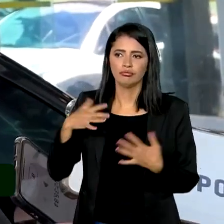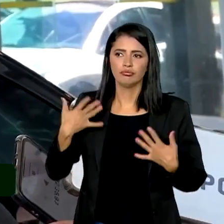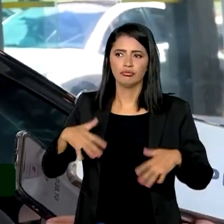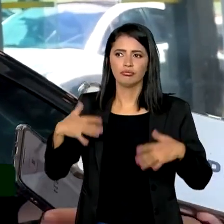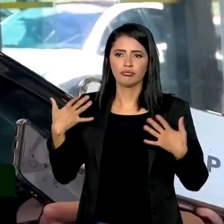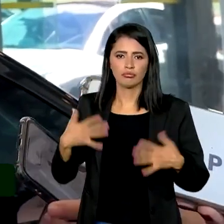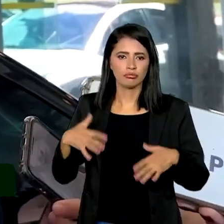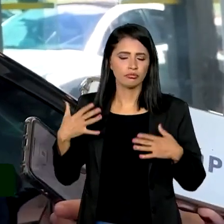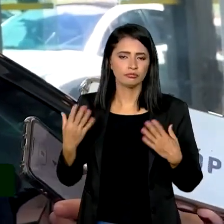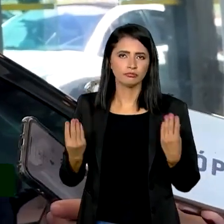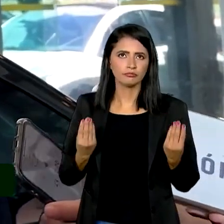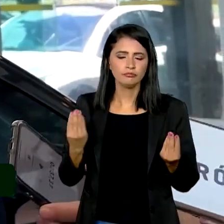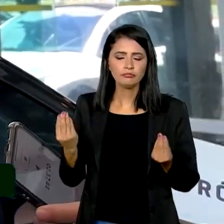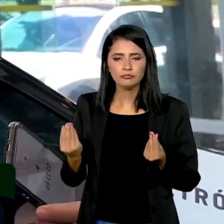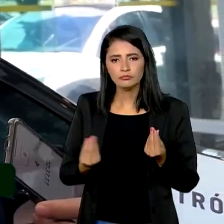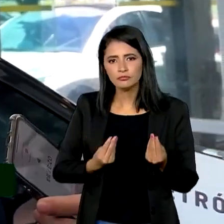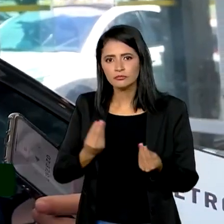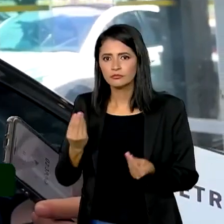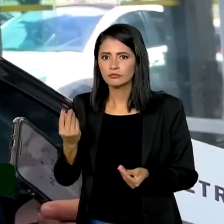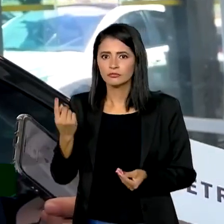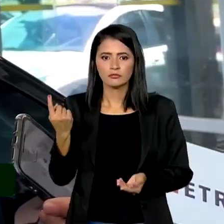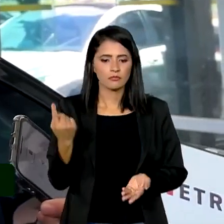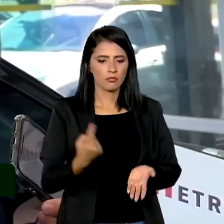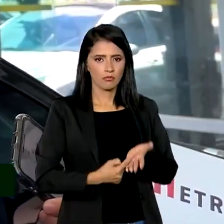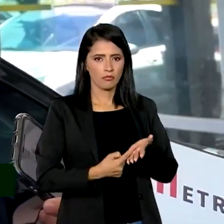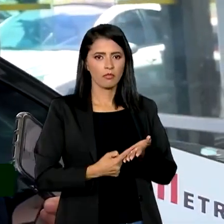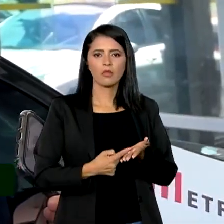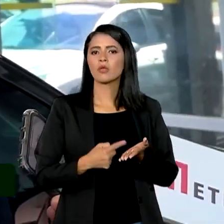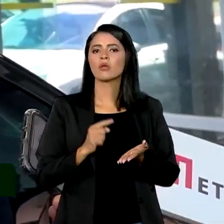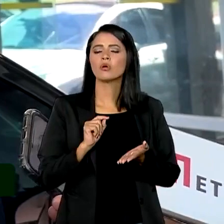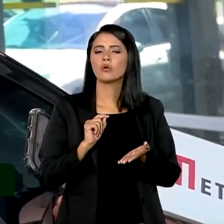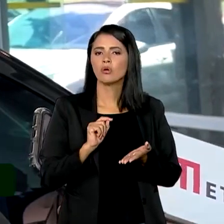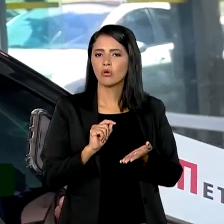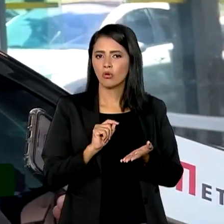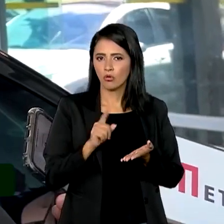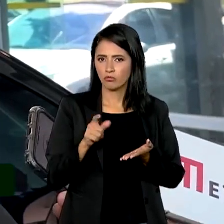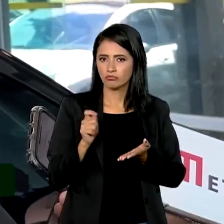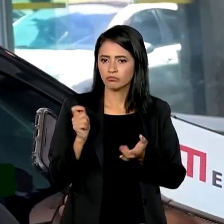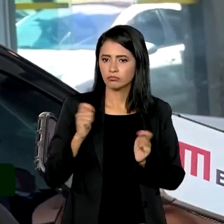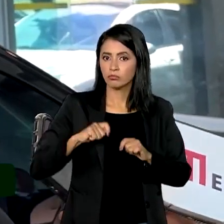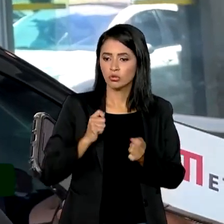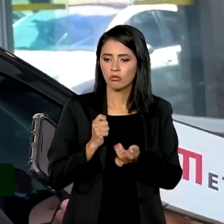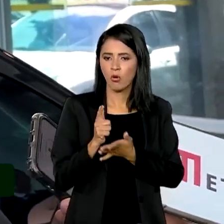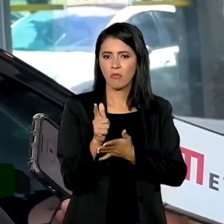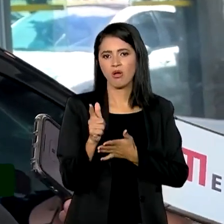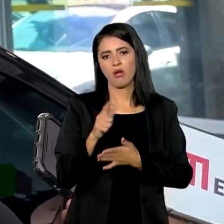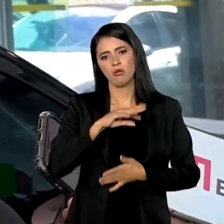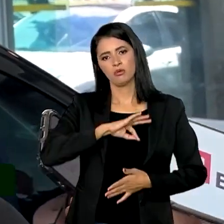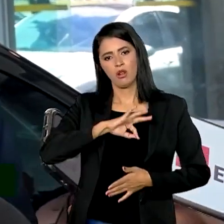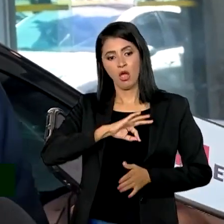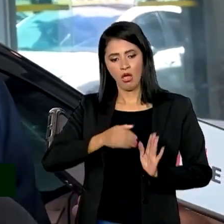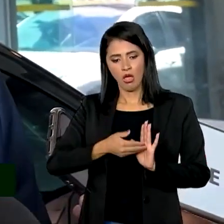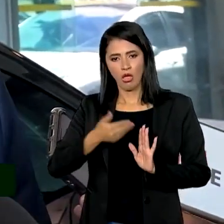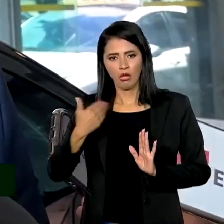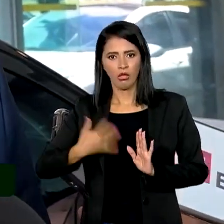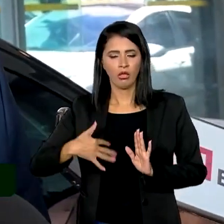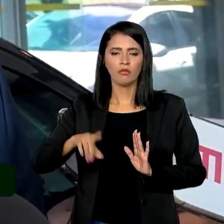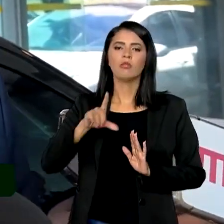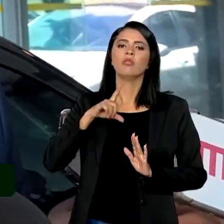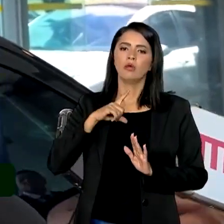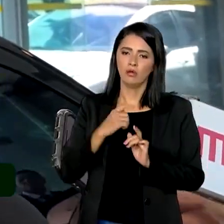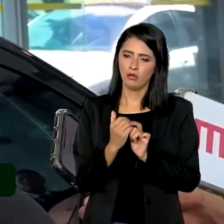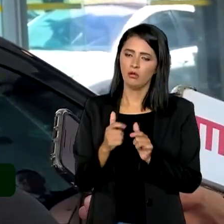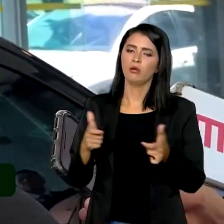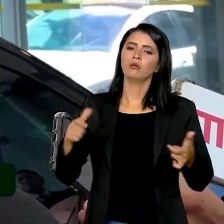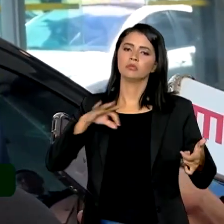nenhuma o compromisso com o poder de compra do salário. A massa salarial está